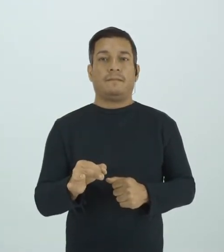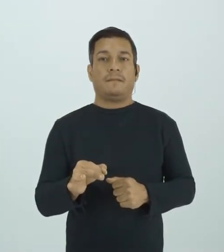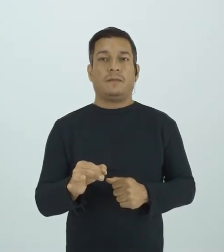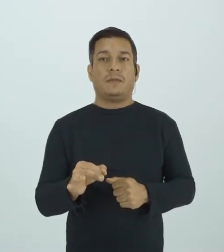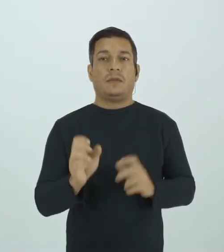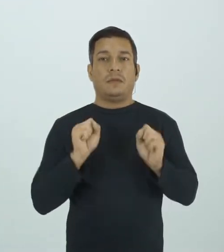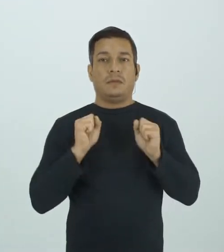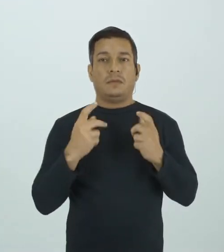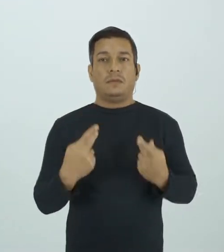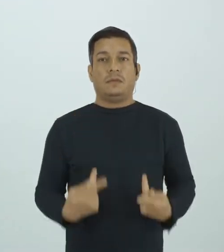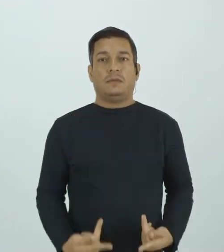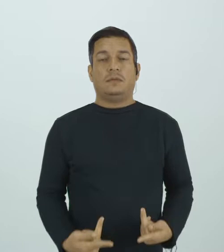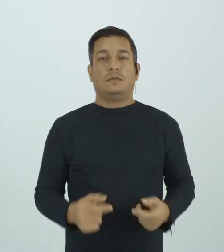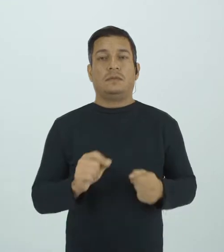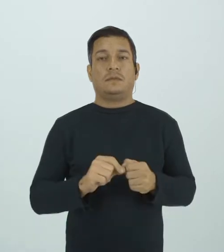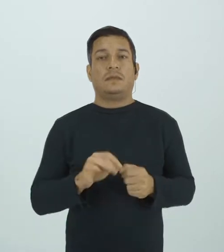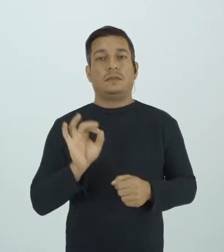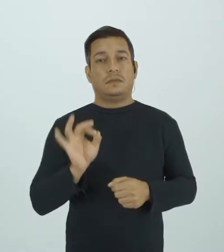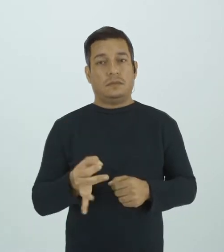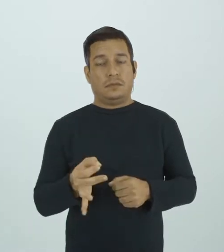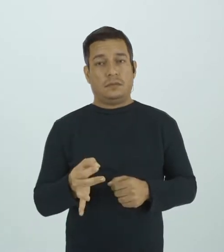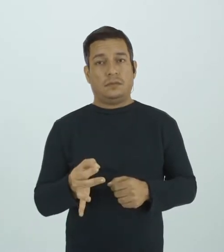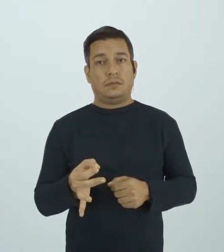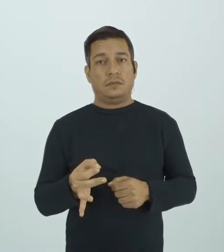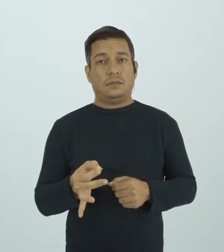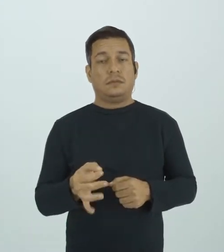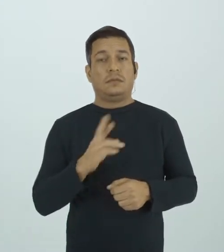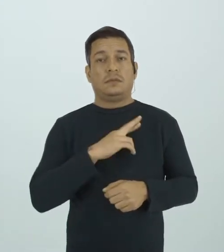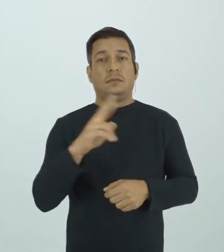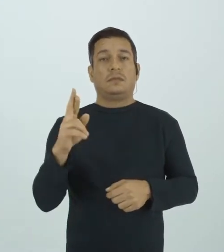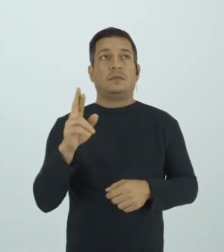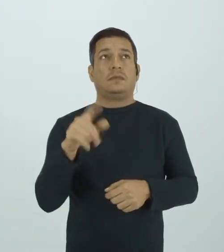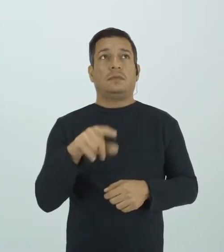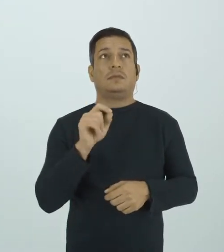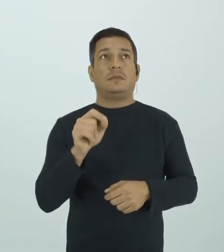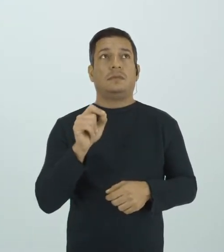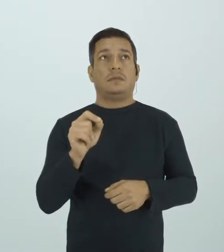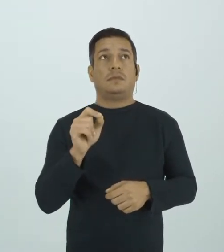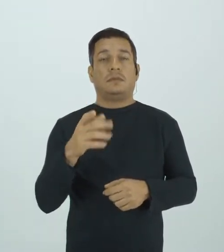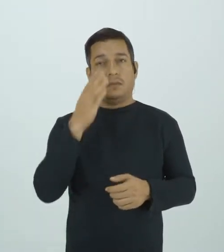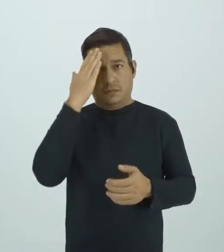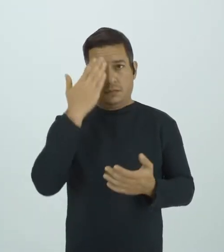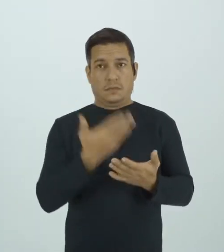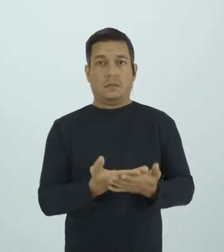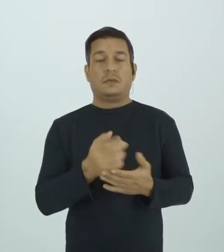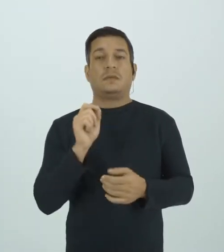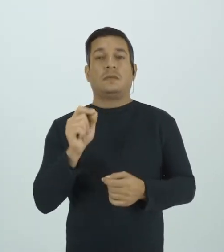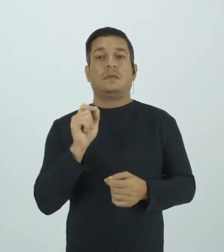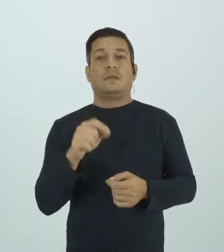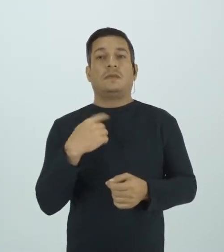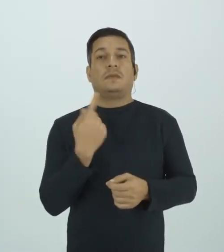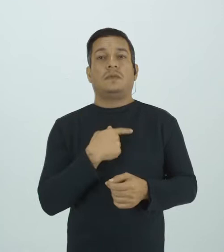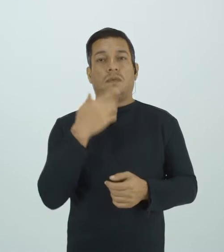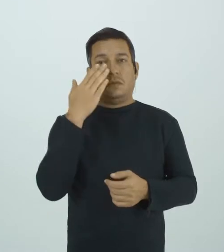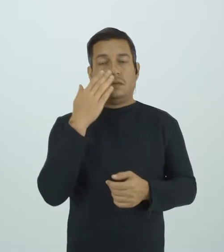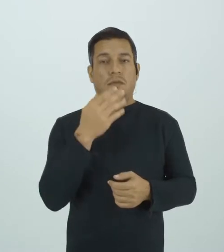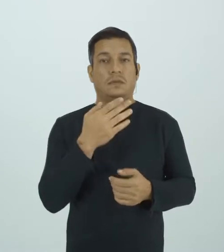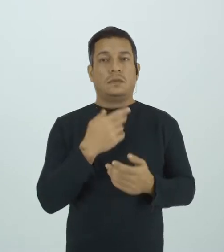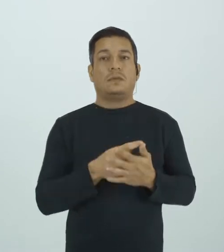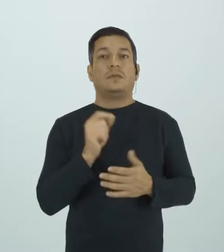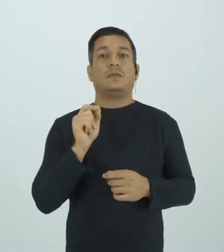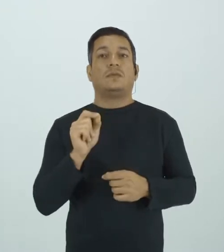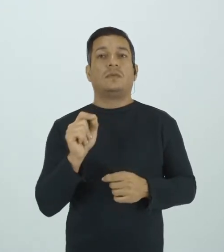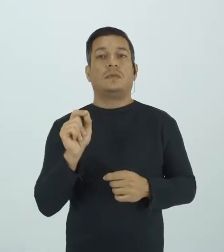ser humano faz de certo, e a religião é aquela crença, a crença é quando nós acreditamos em